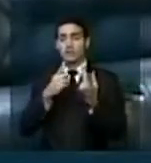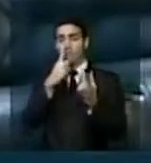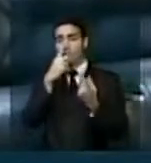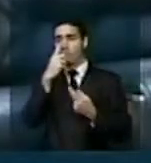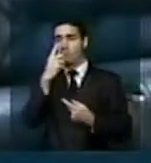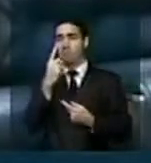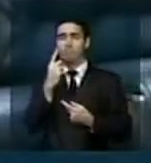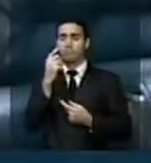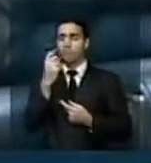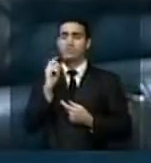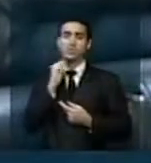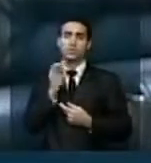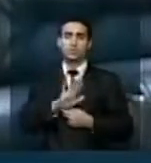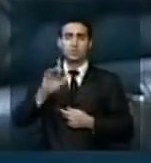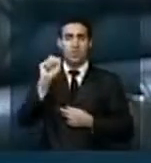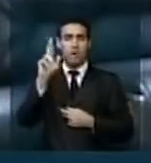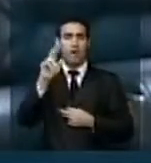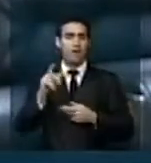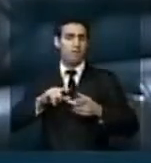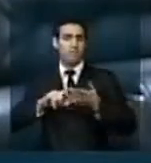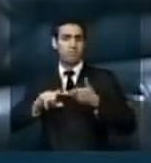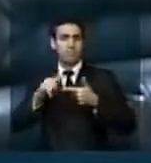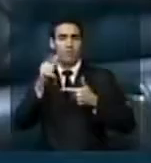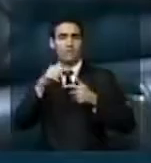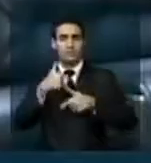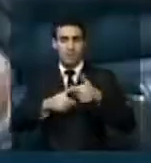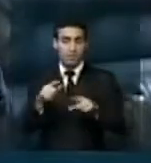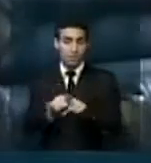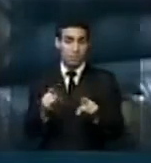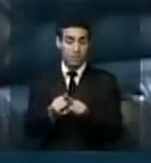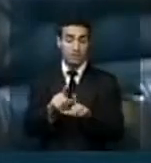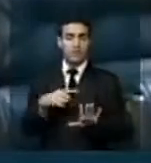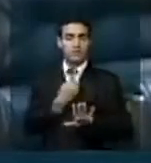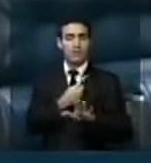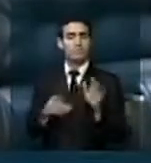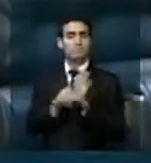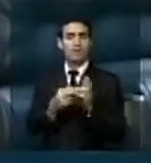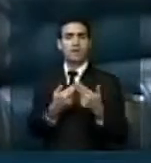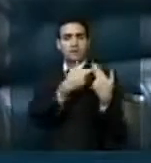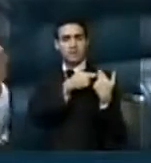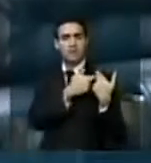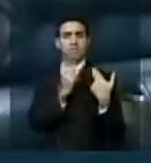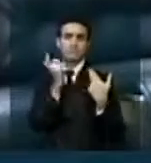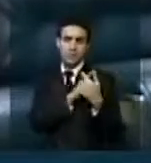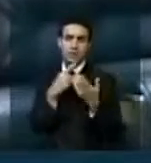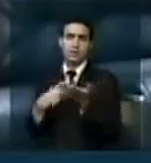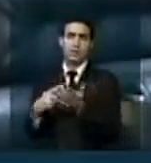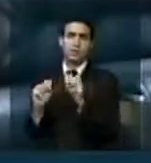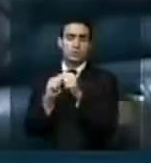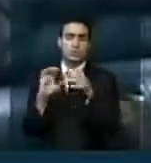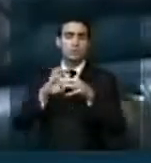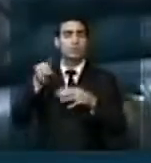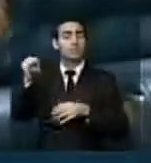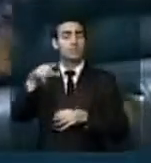do ar e outras ações também. Então que nós, enquanto responsável por isso, tomemos conta do nosso meio ambiente, senhor presidente.